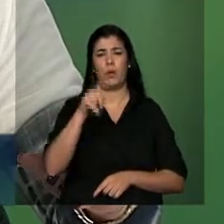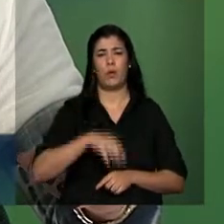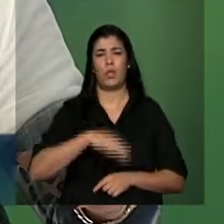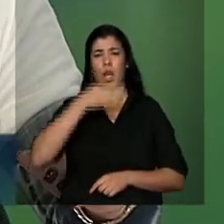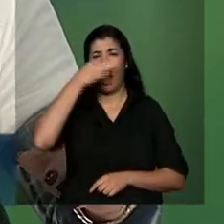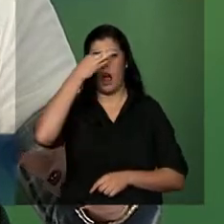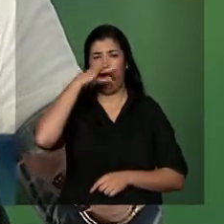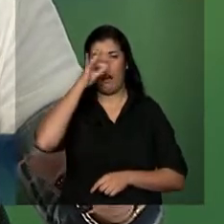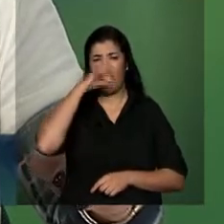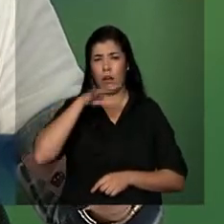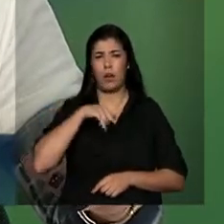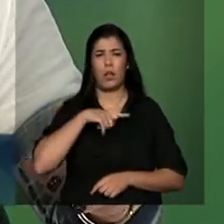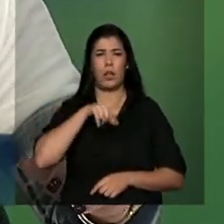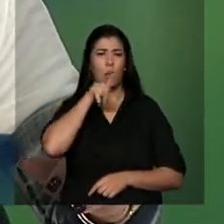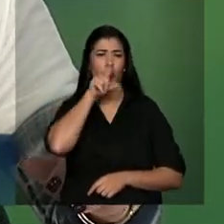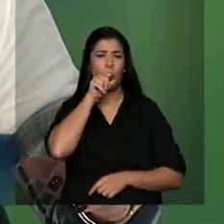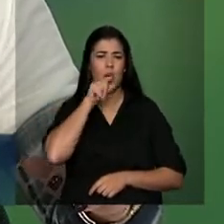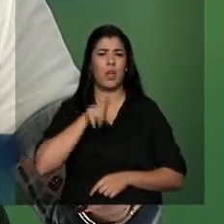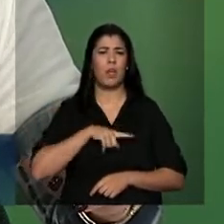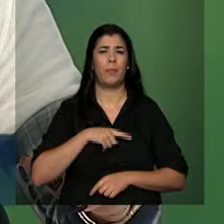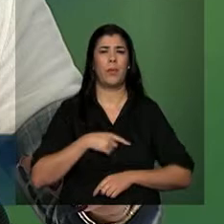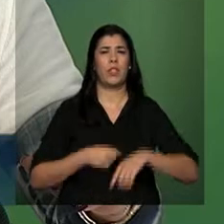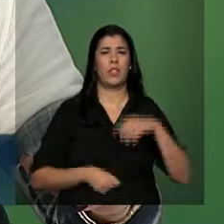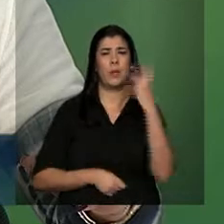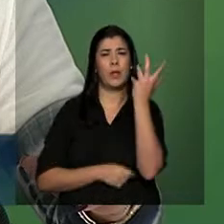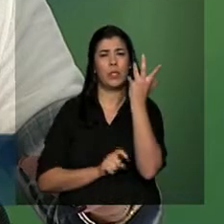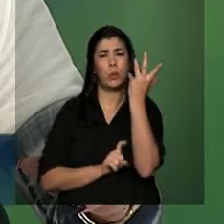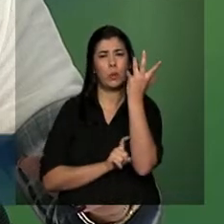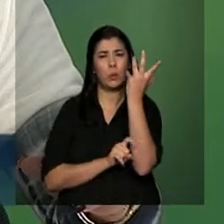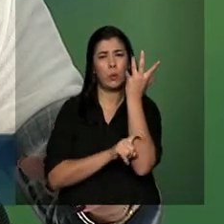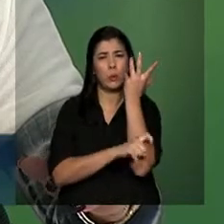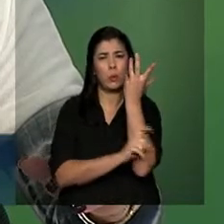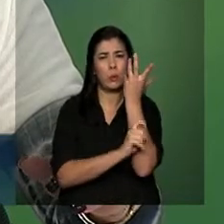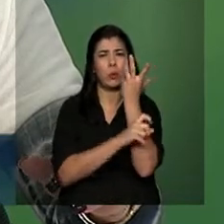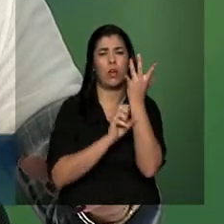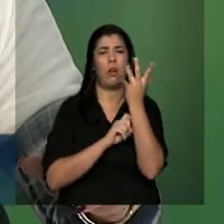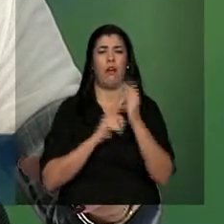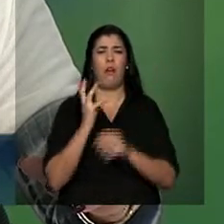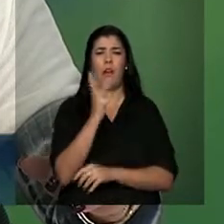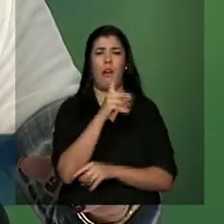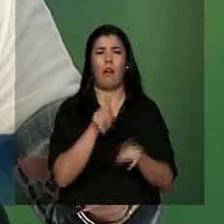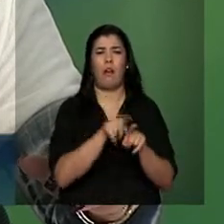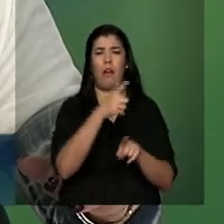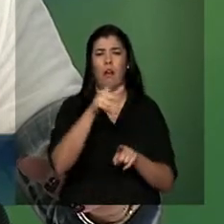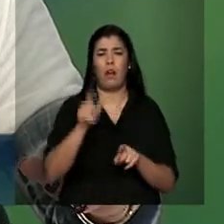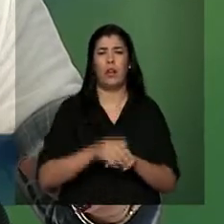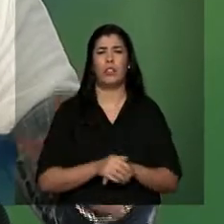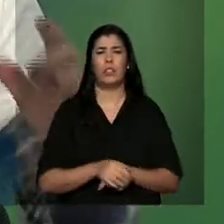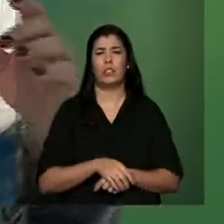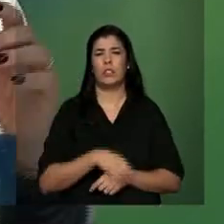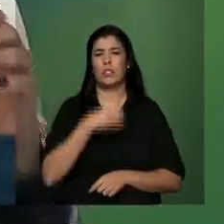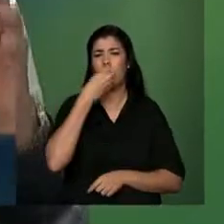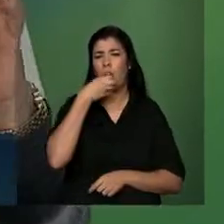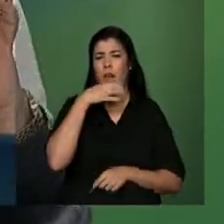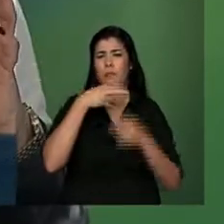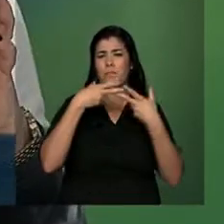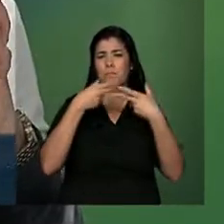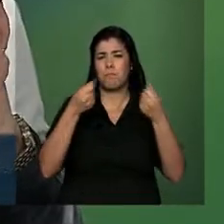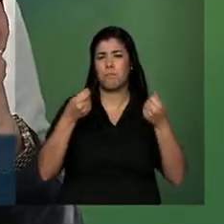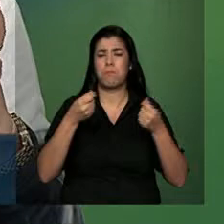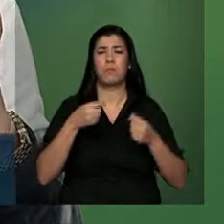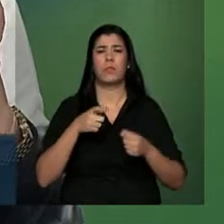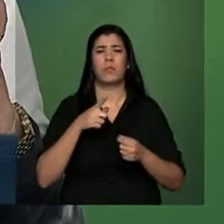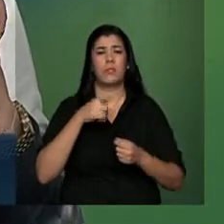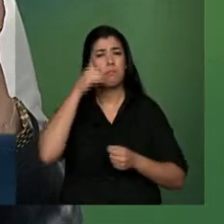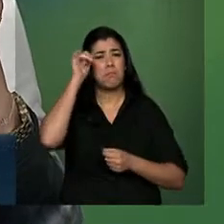aviária, o bicudo no algodoeiro, mosca, falei. Campos cítricos. Então, nós vamos